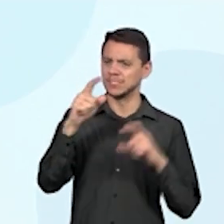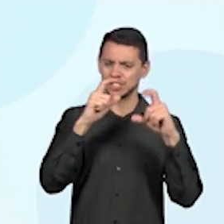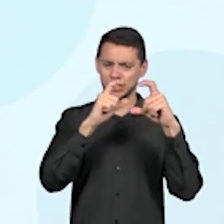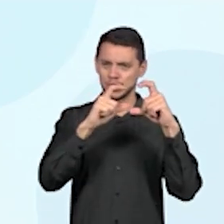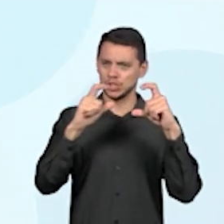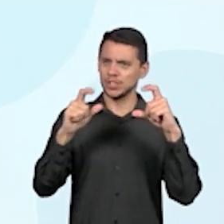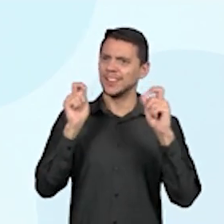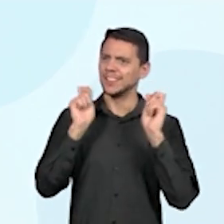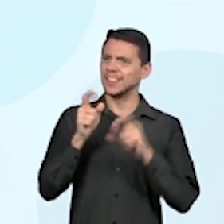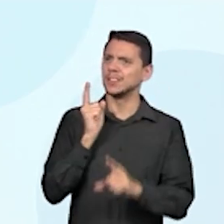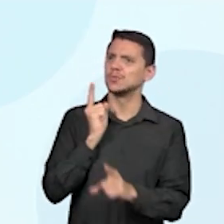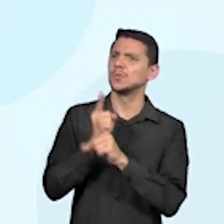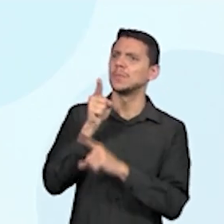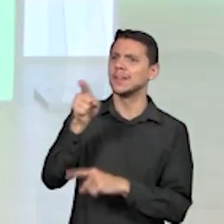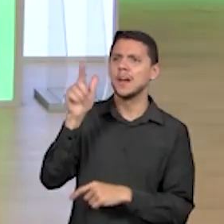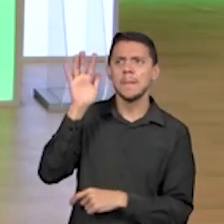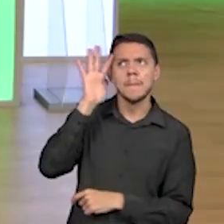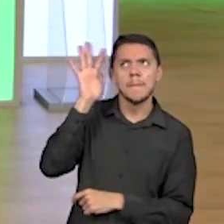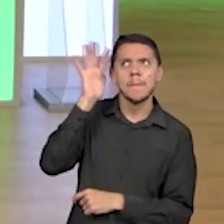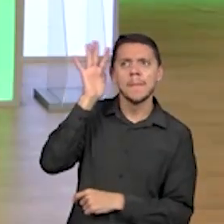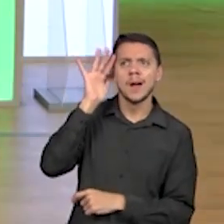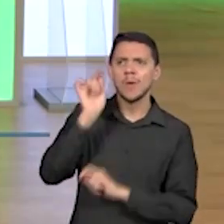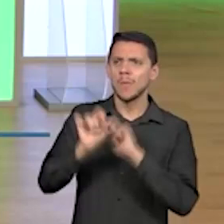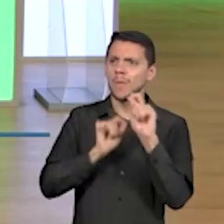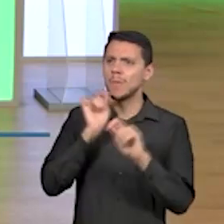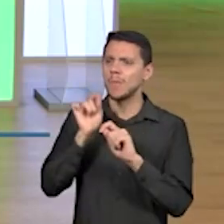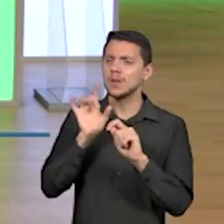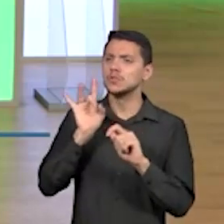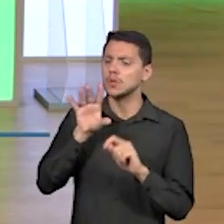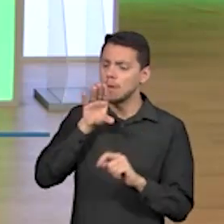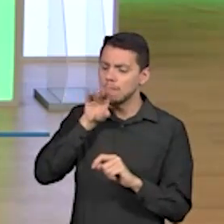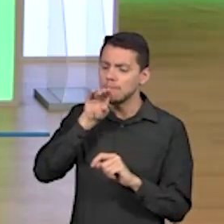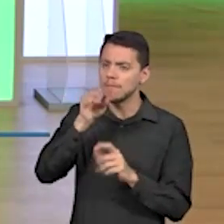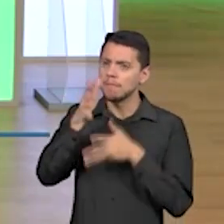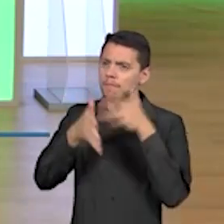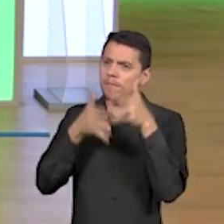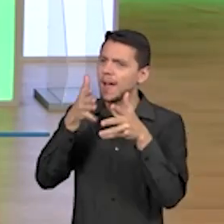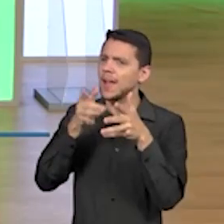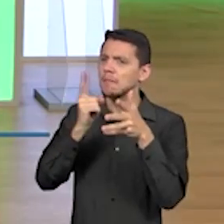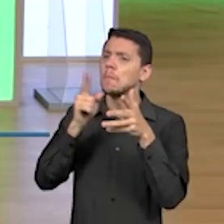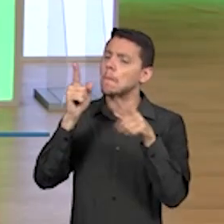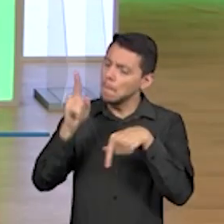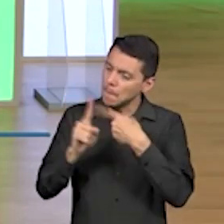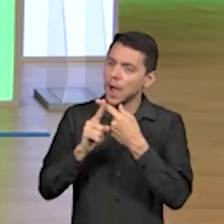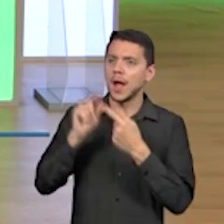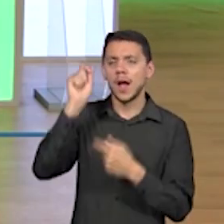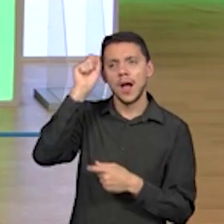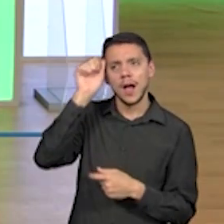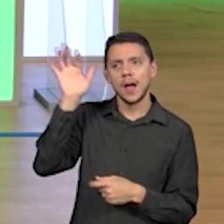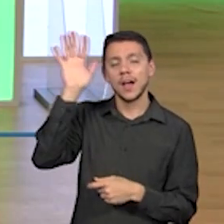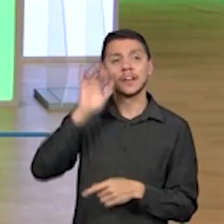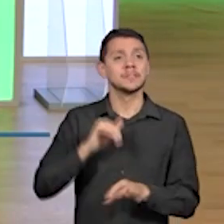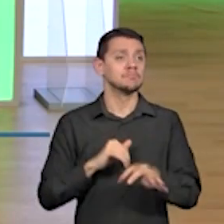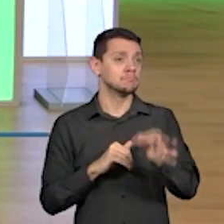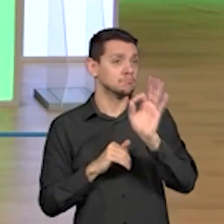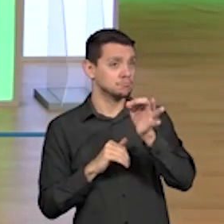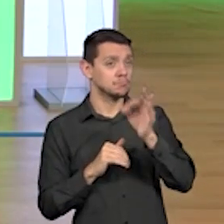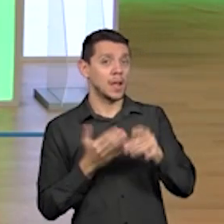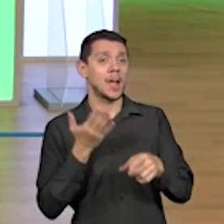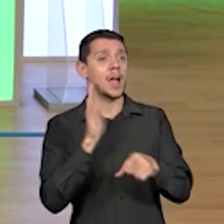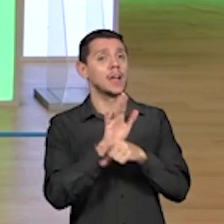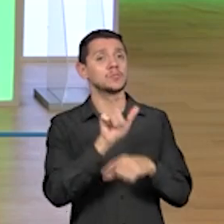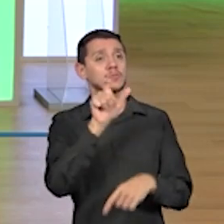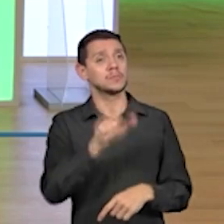dos personagens, não só as falas. Exatamente, e tudo isso ajuda o espectador, ajuda aquele que lê, né,